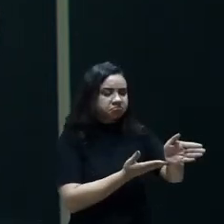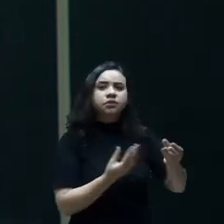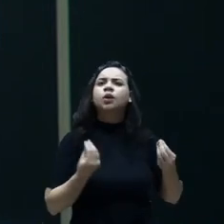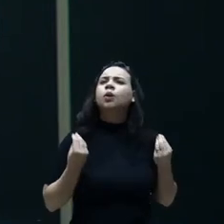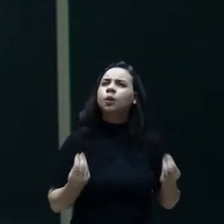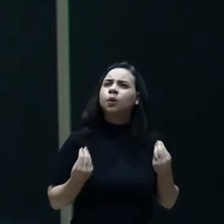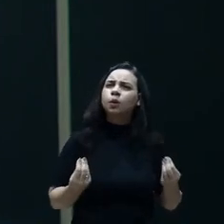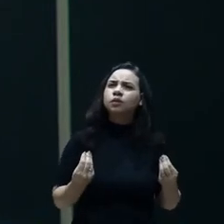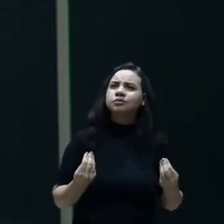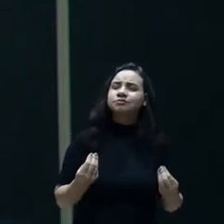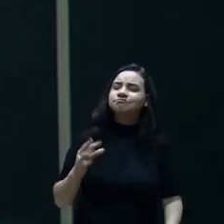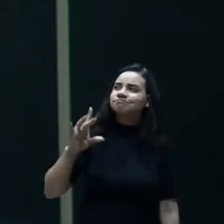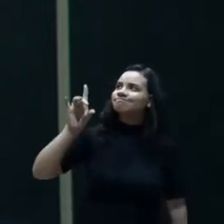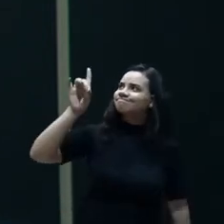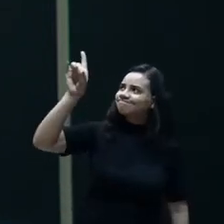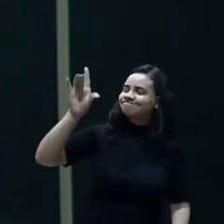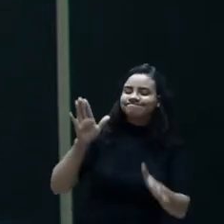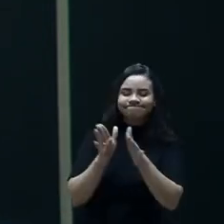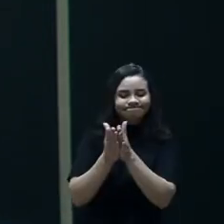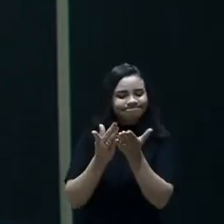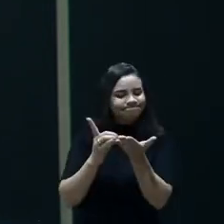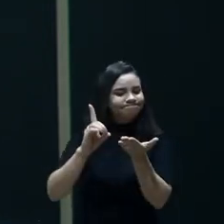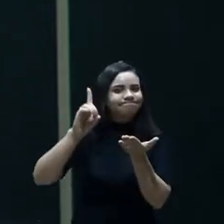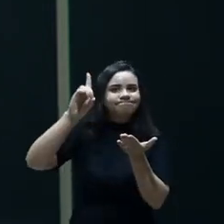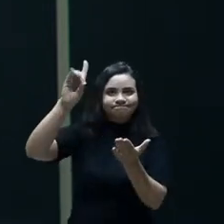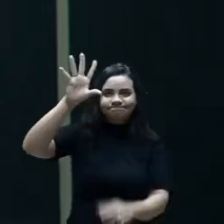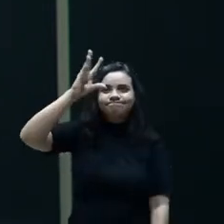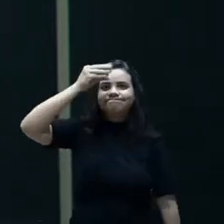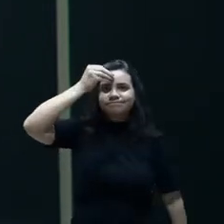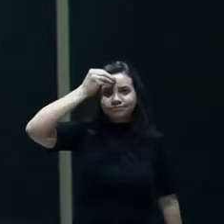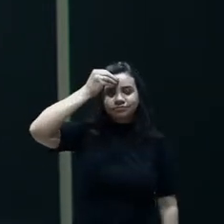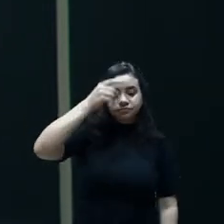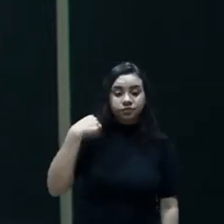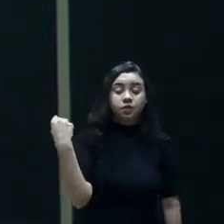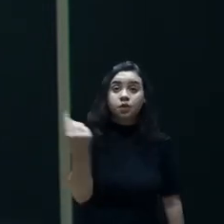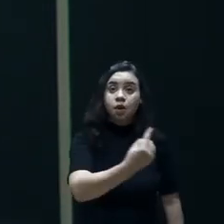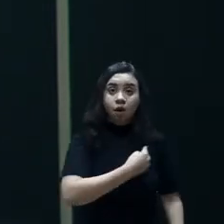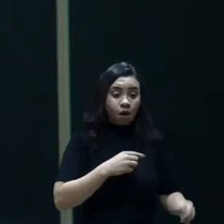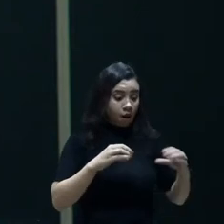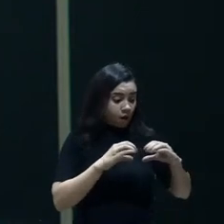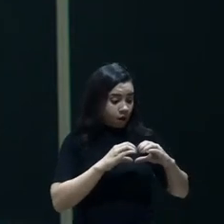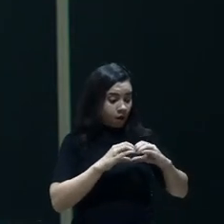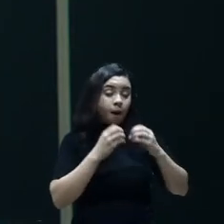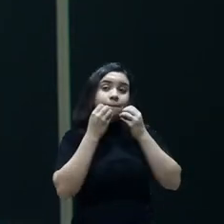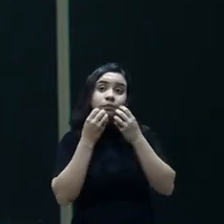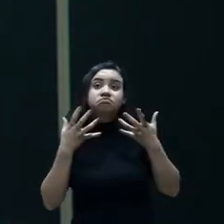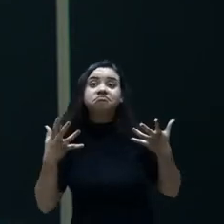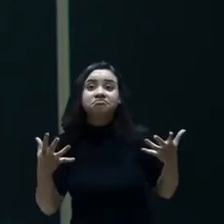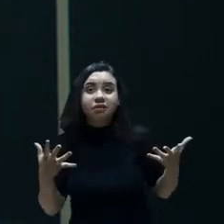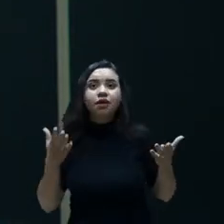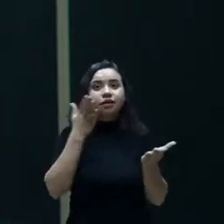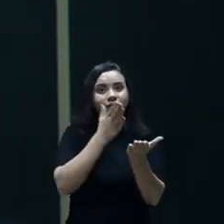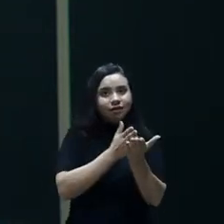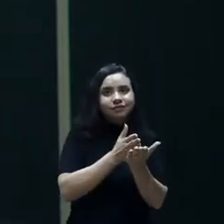palavra de Deus. Porque nós não temos um coração bom e reto de uma forma natural. O coração é ruim e a nossa vida é torta.